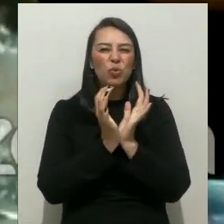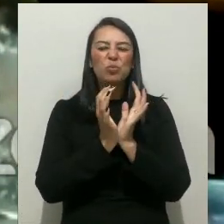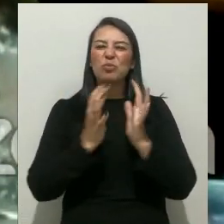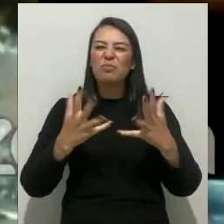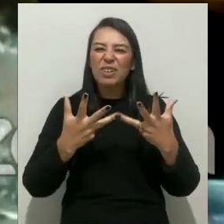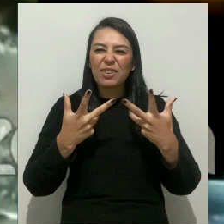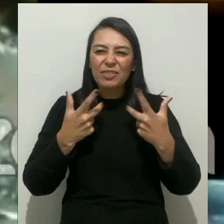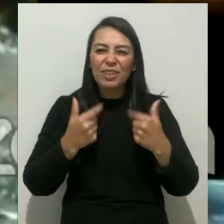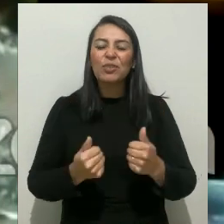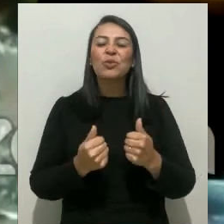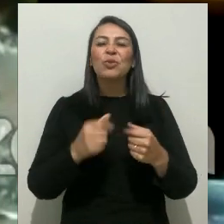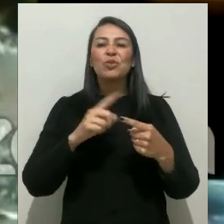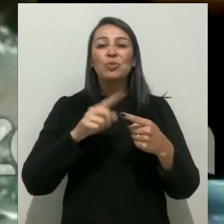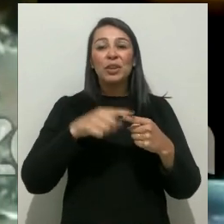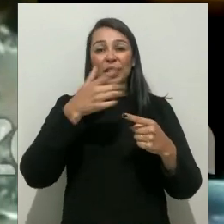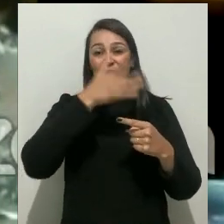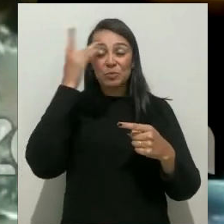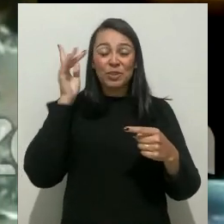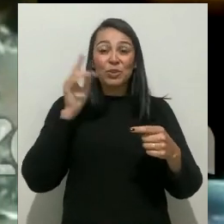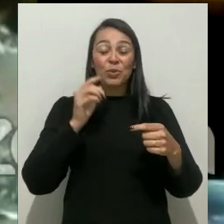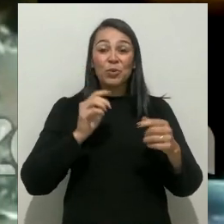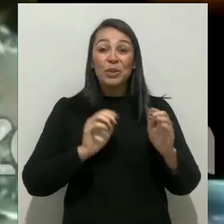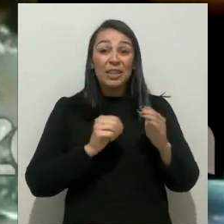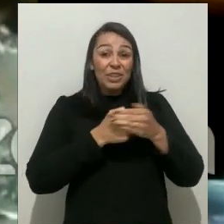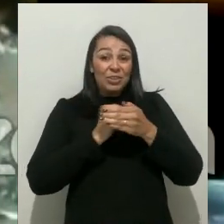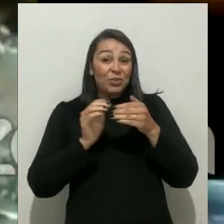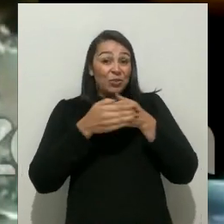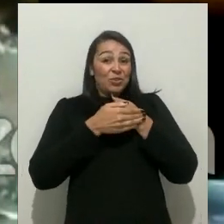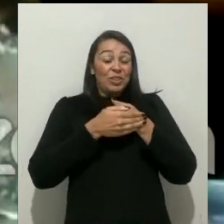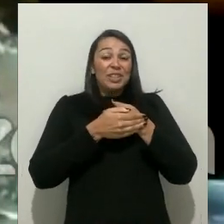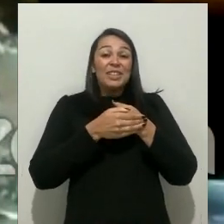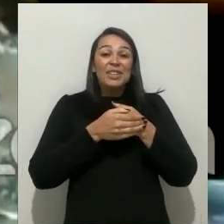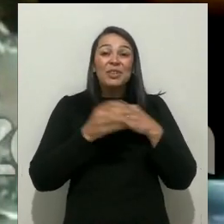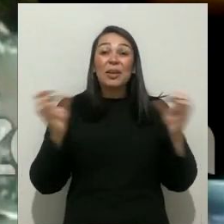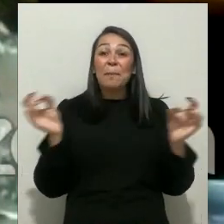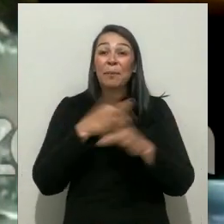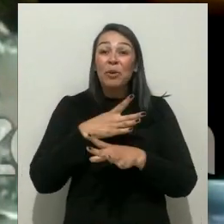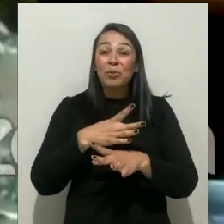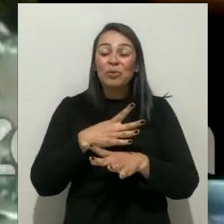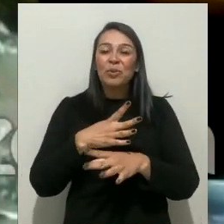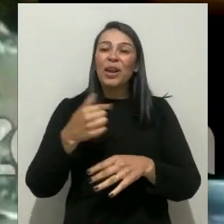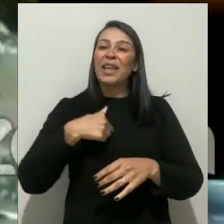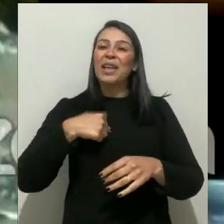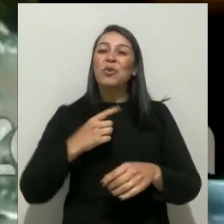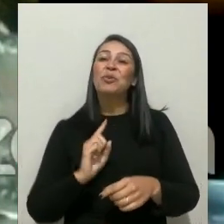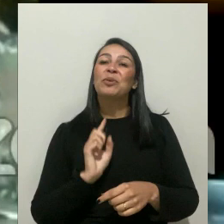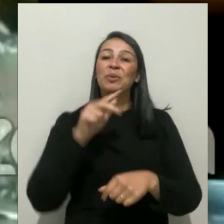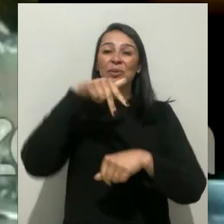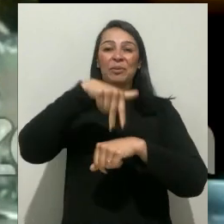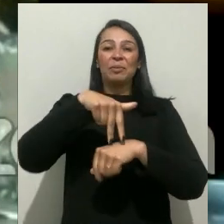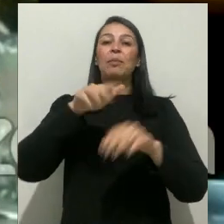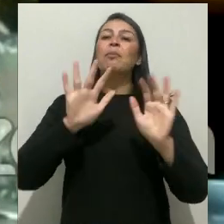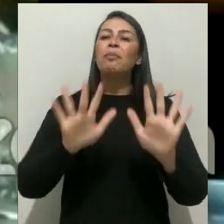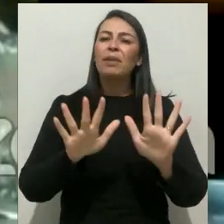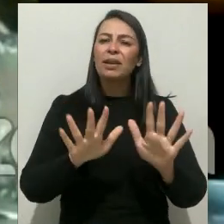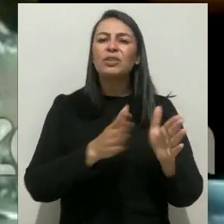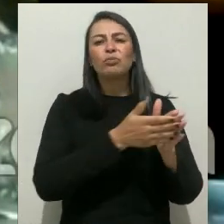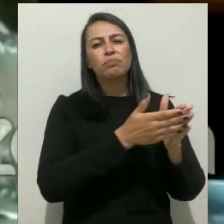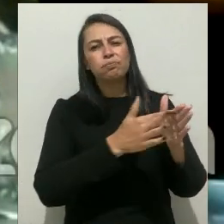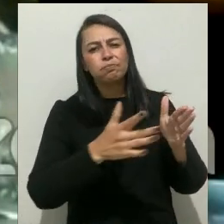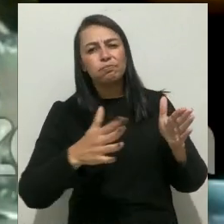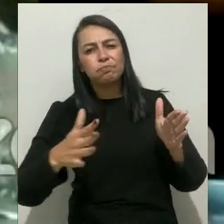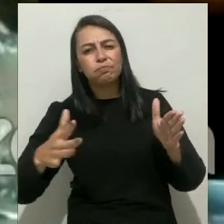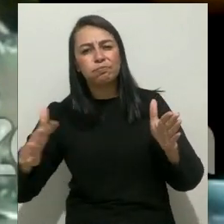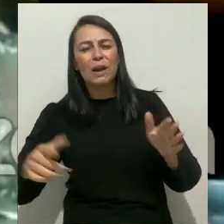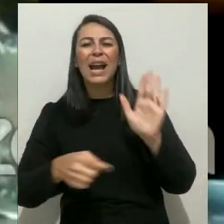processo, cada pessoa, porque as pessoas ficam escondidinhas, né, no final aparece eu, né, no caso do Cristo. Mas, assim, isso é um processo longo,